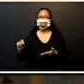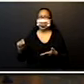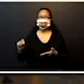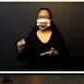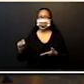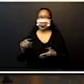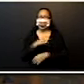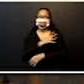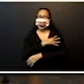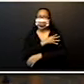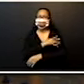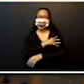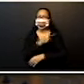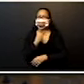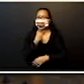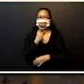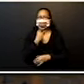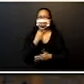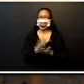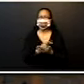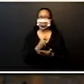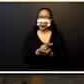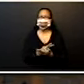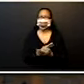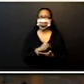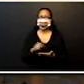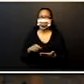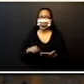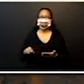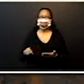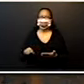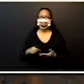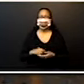tranquilo? Vamos para a próxima.